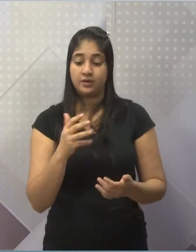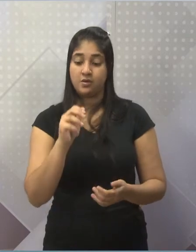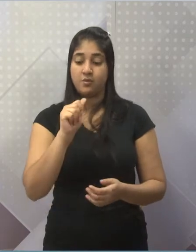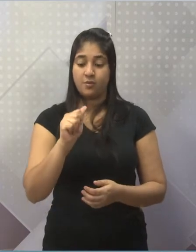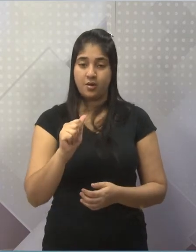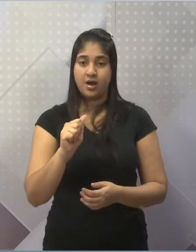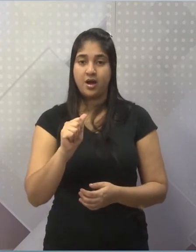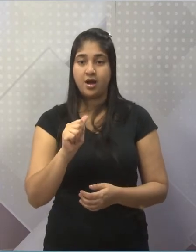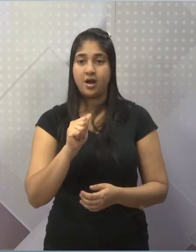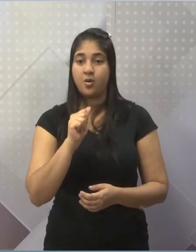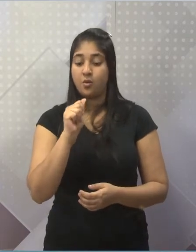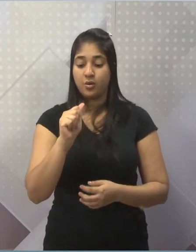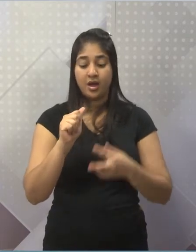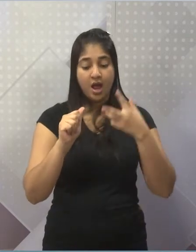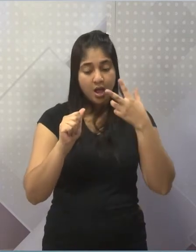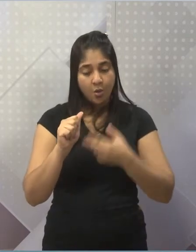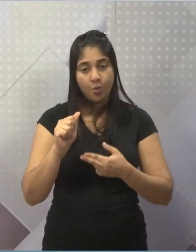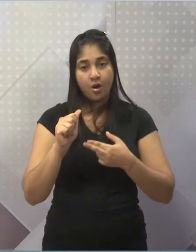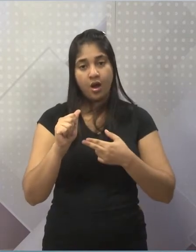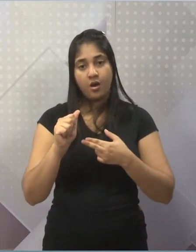A precisa ser